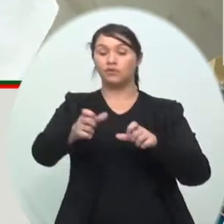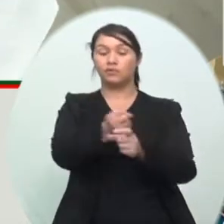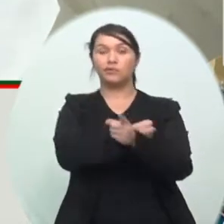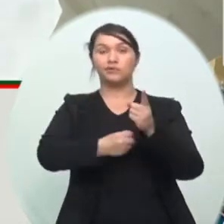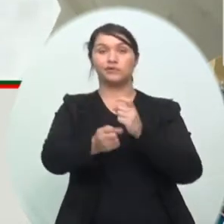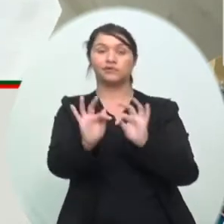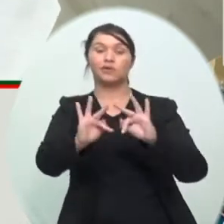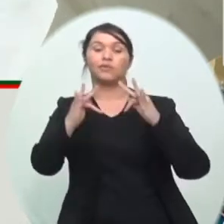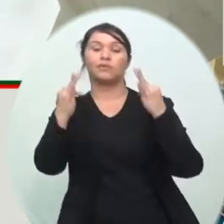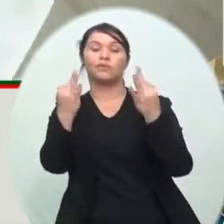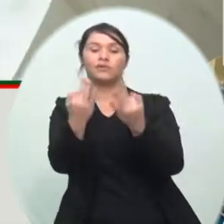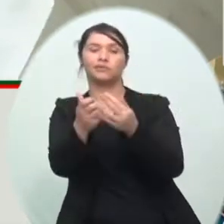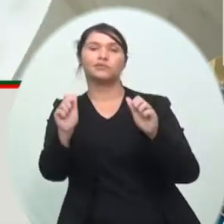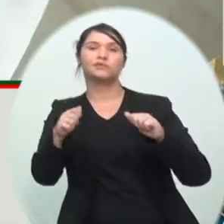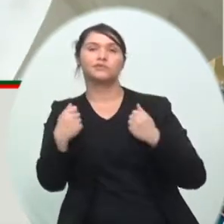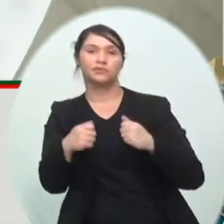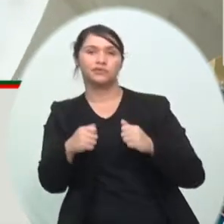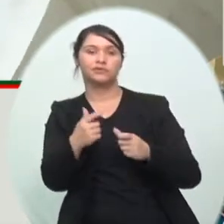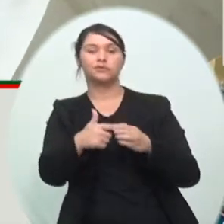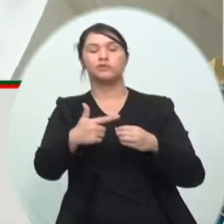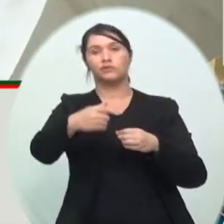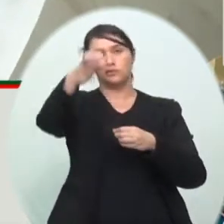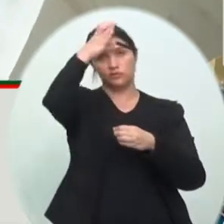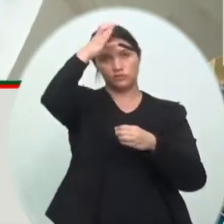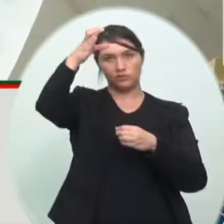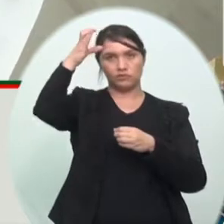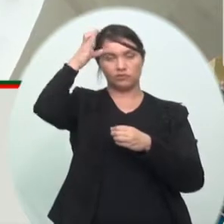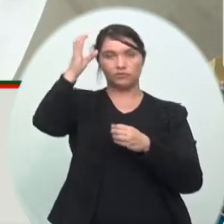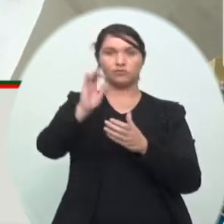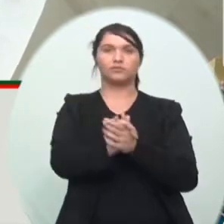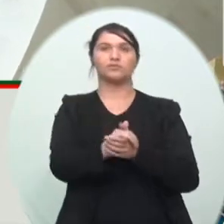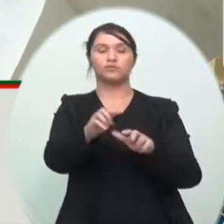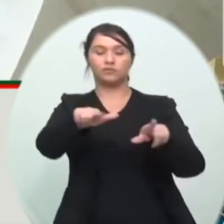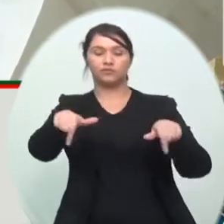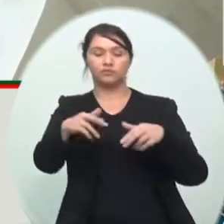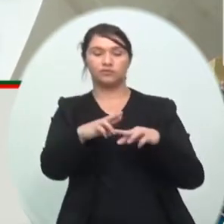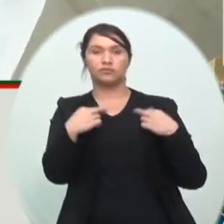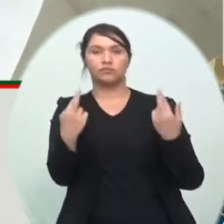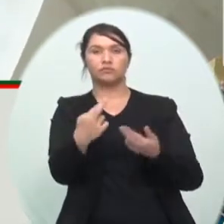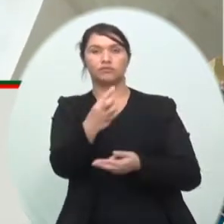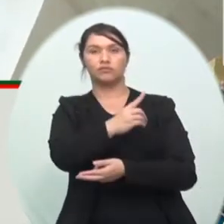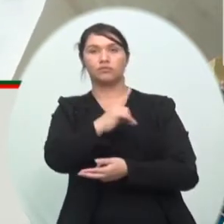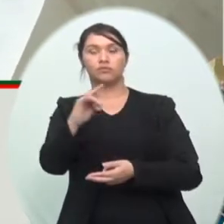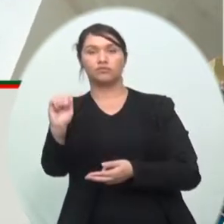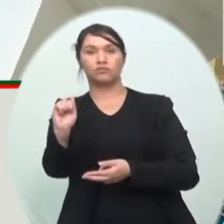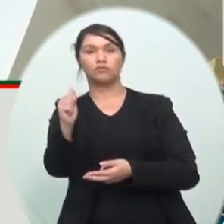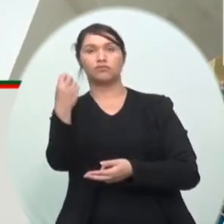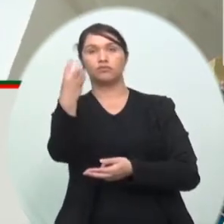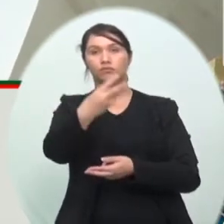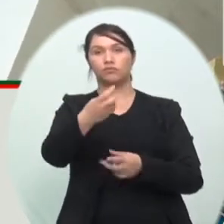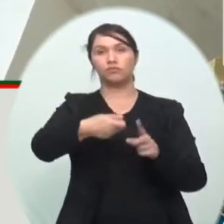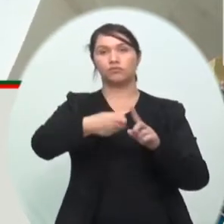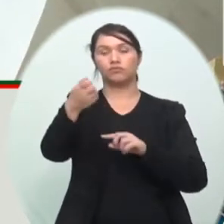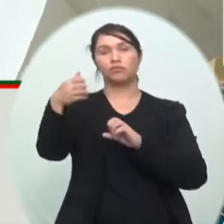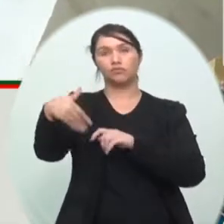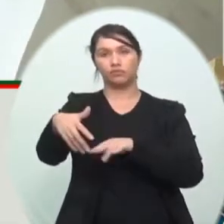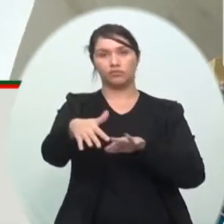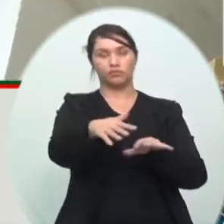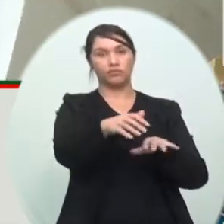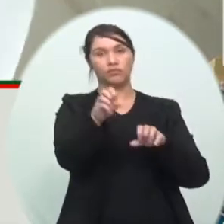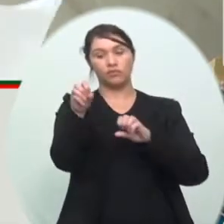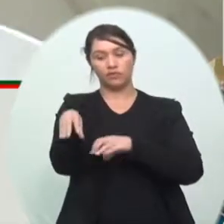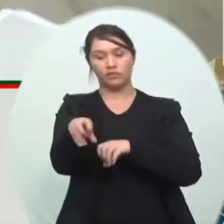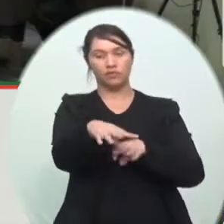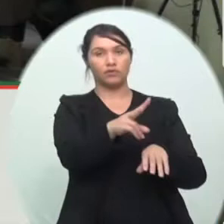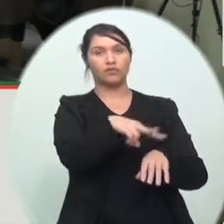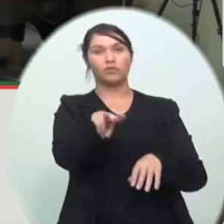nosso cumprimento. Sala das sessões, 13 de setembro de 2018, a proposição do vereador autor Salésio Lima,